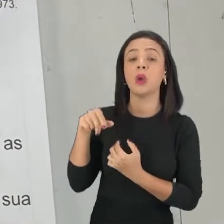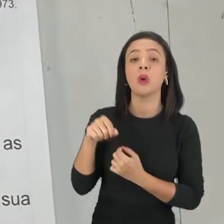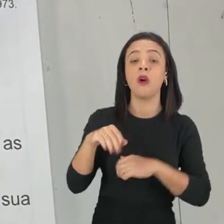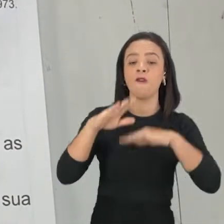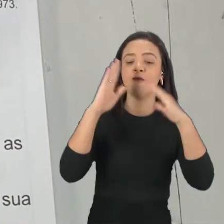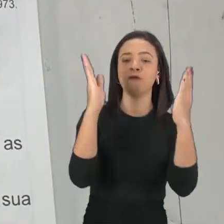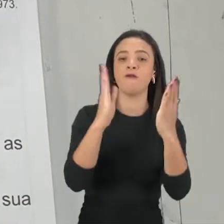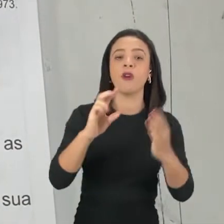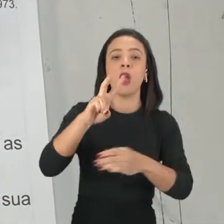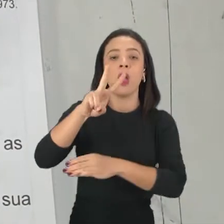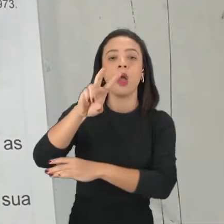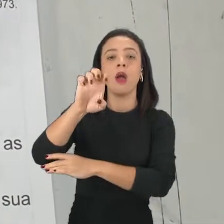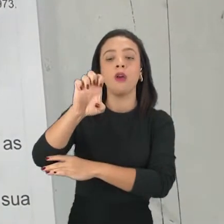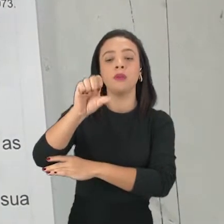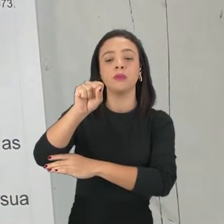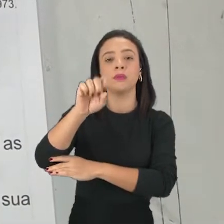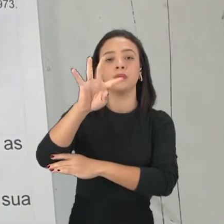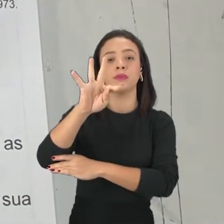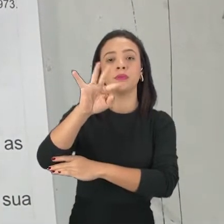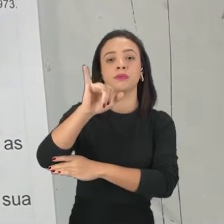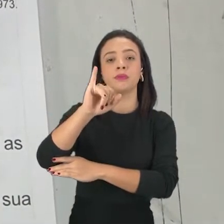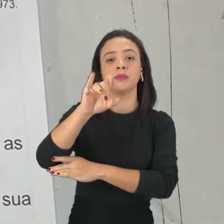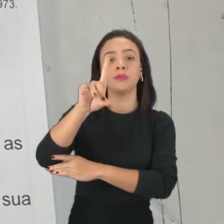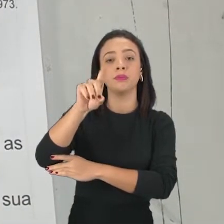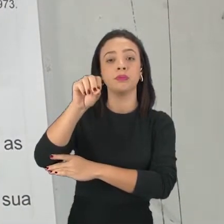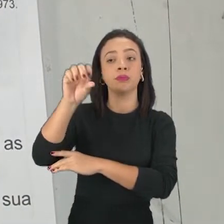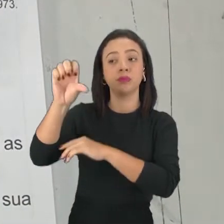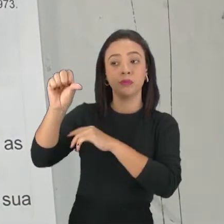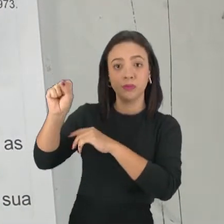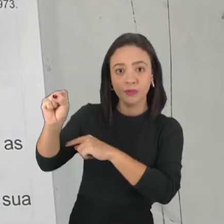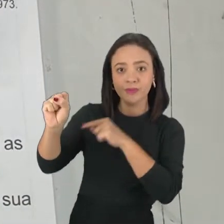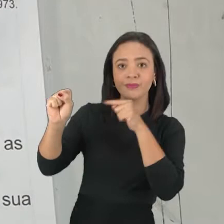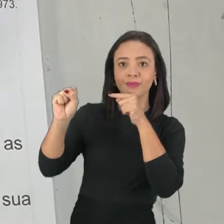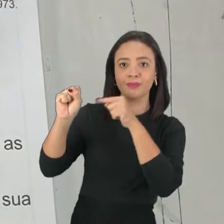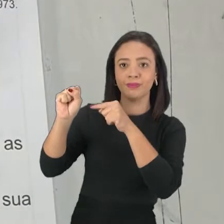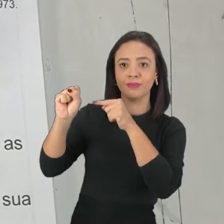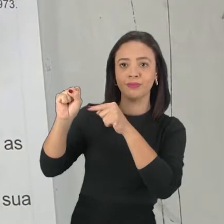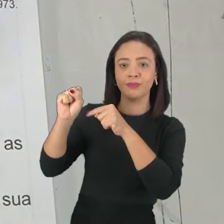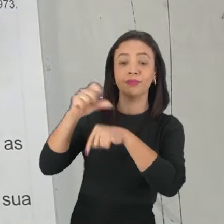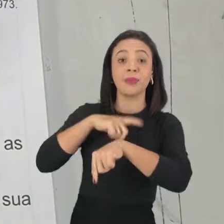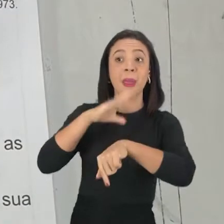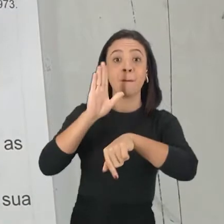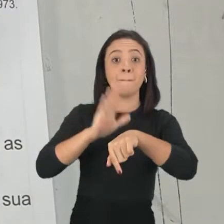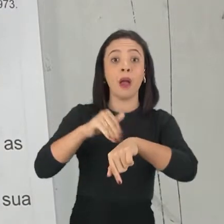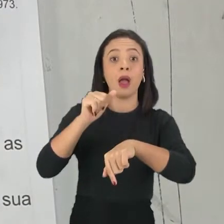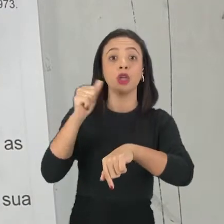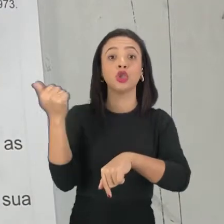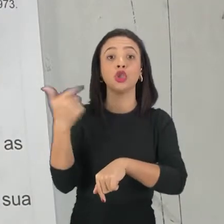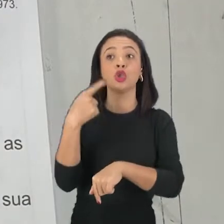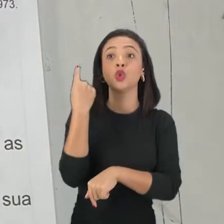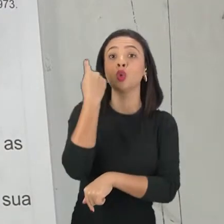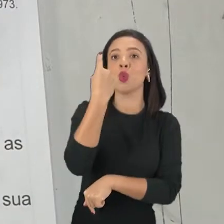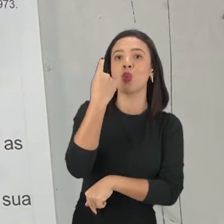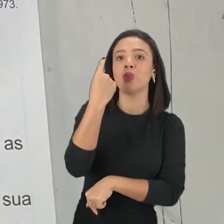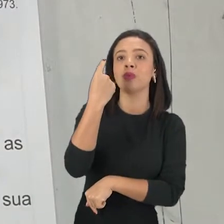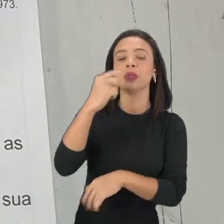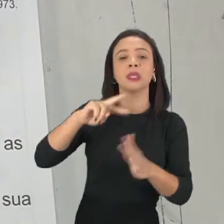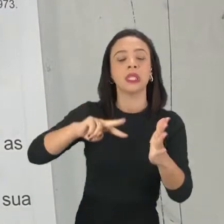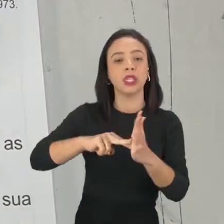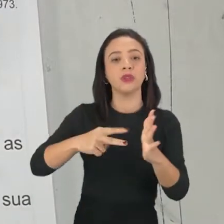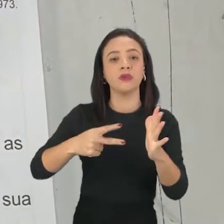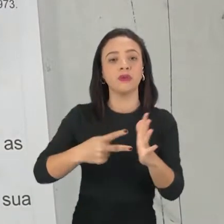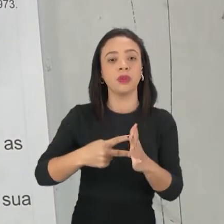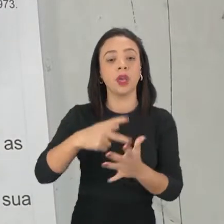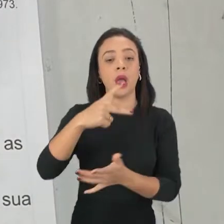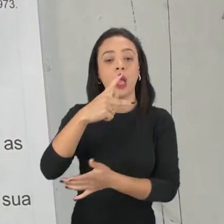vestido se você observar vestido dois é mais de um ele está no plural já está no